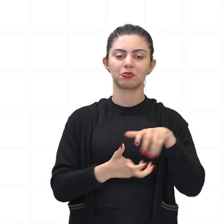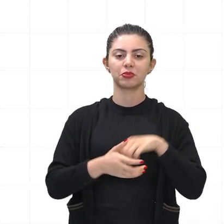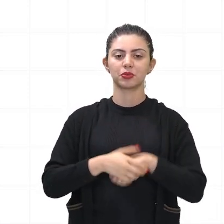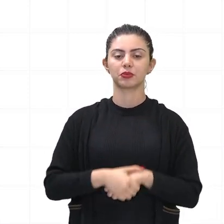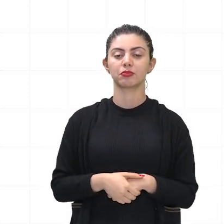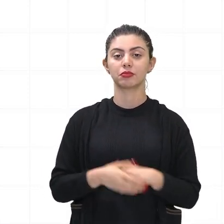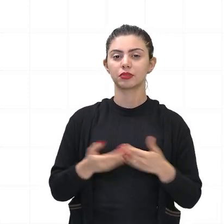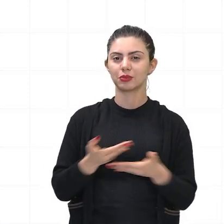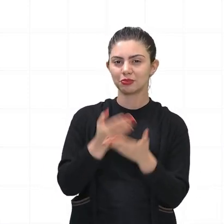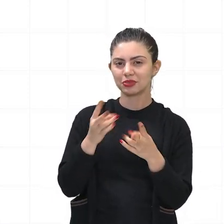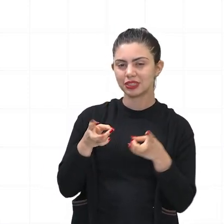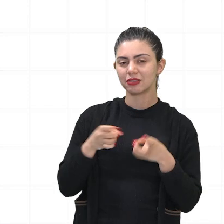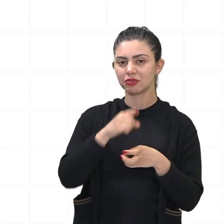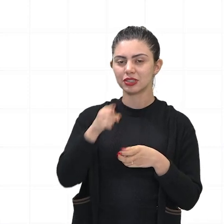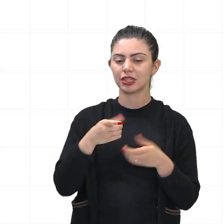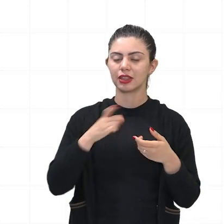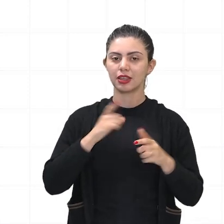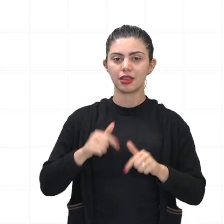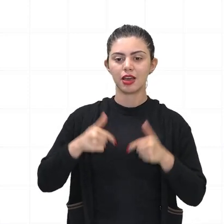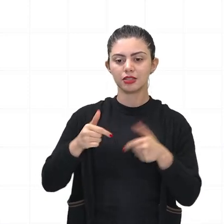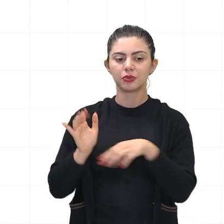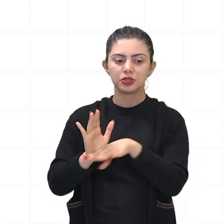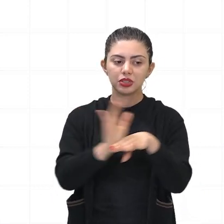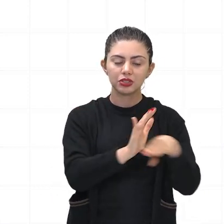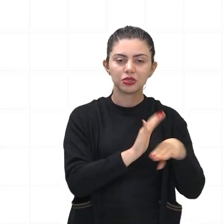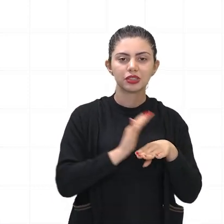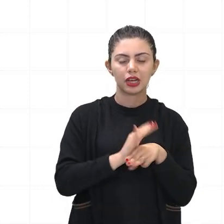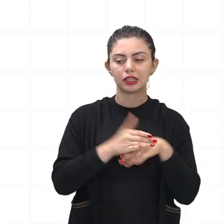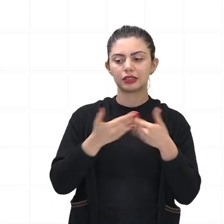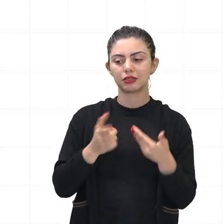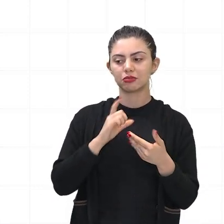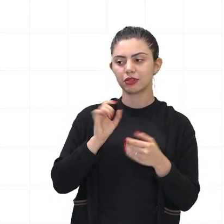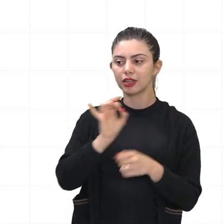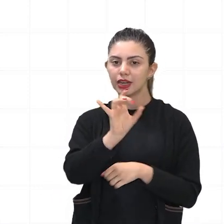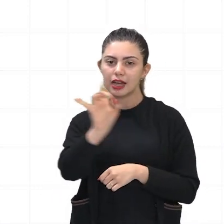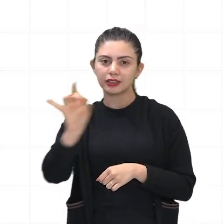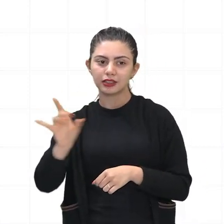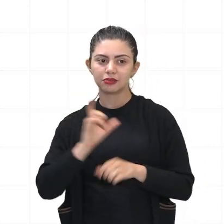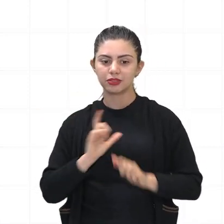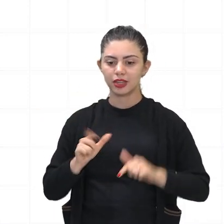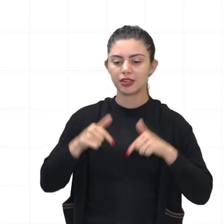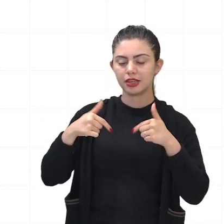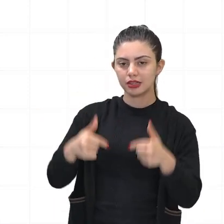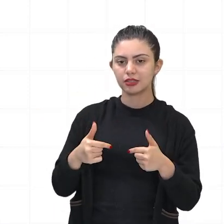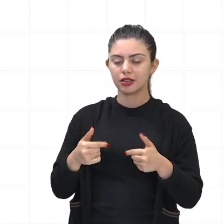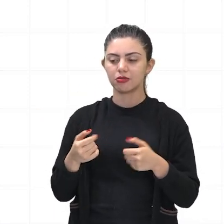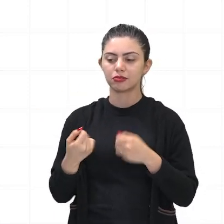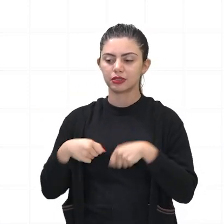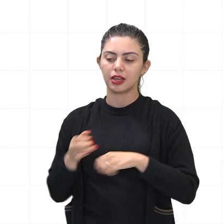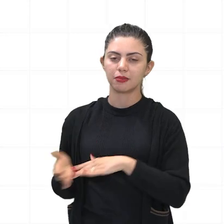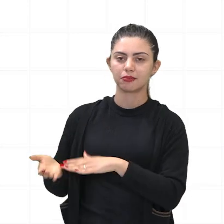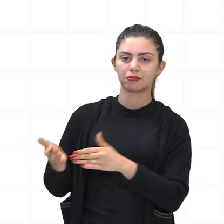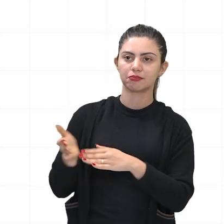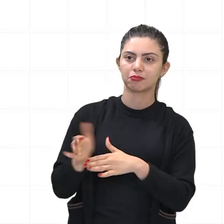faça o seu pouco de bem onde você está. São esses pequenos pedaços de bem juntos que